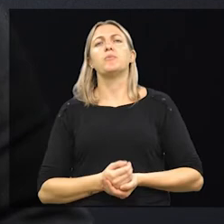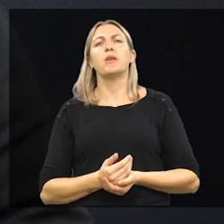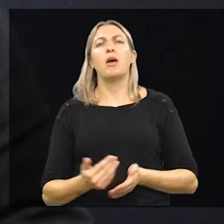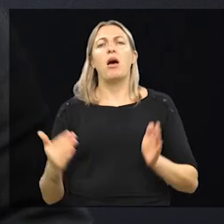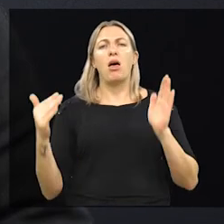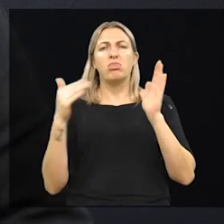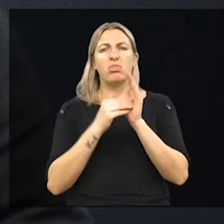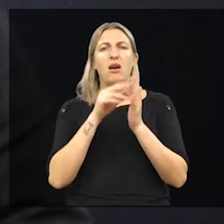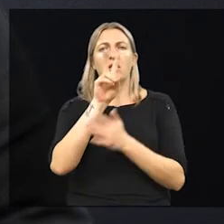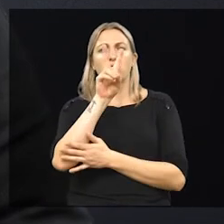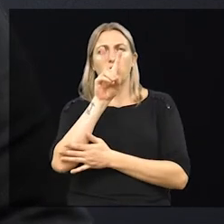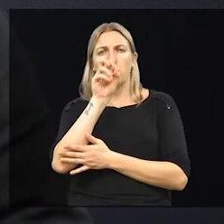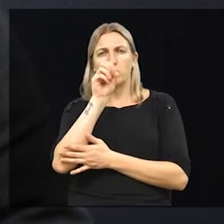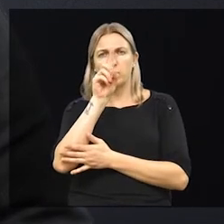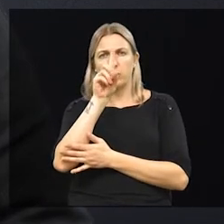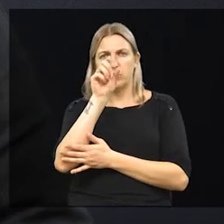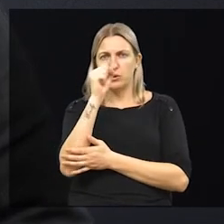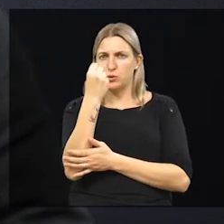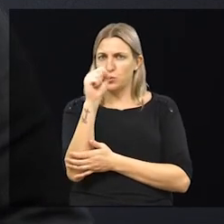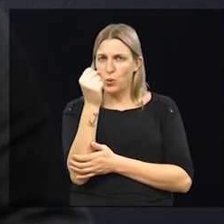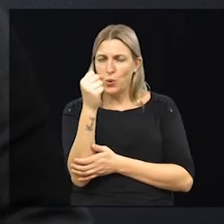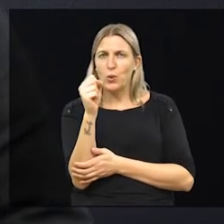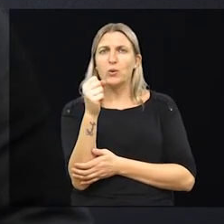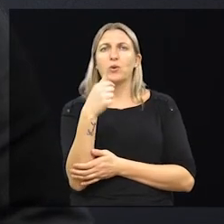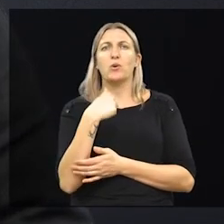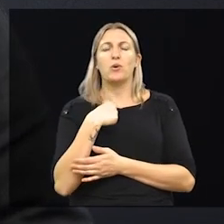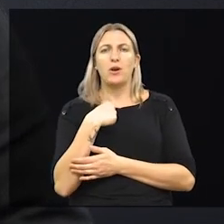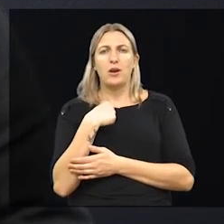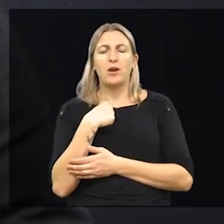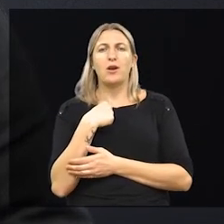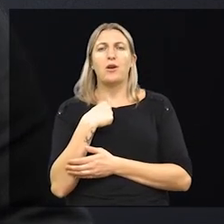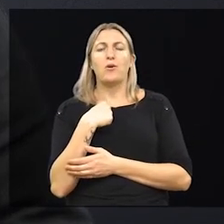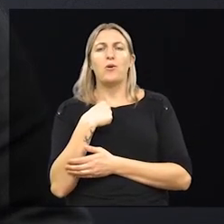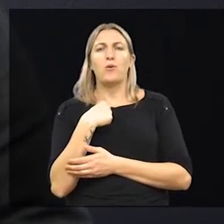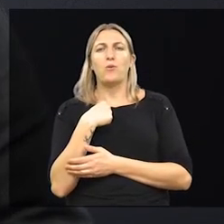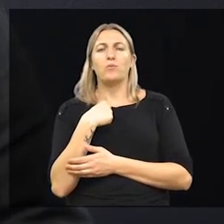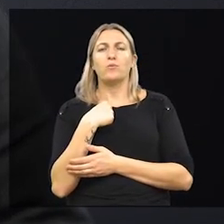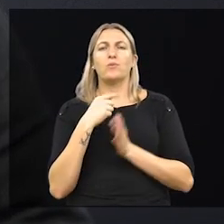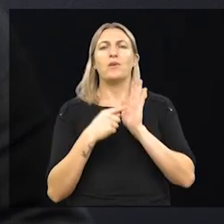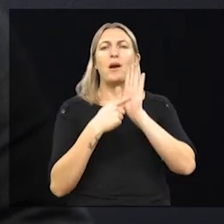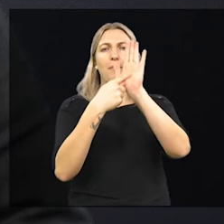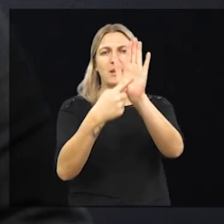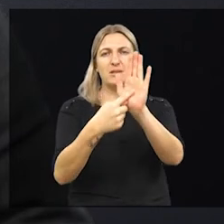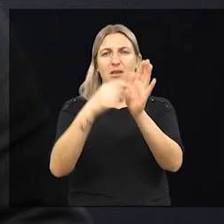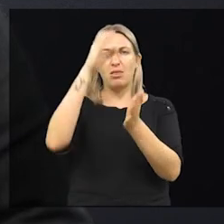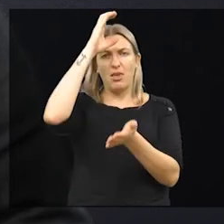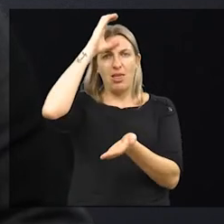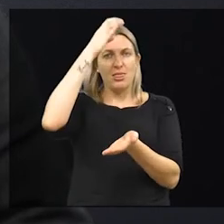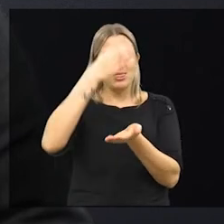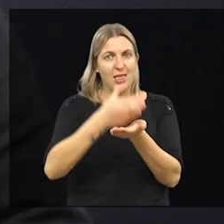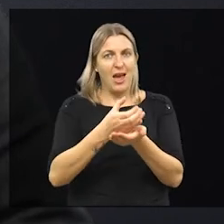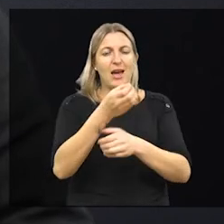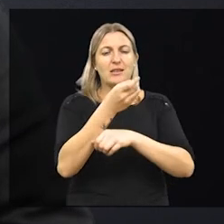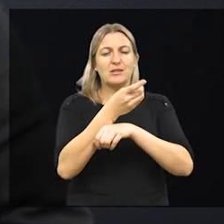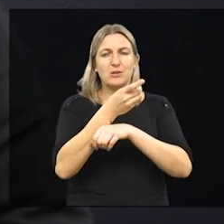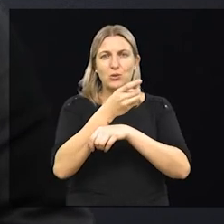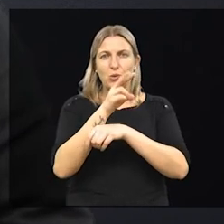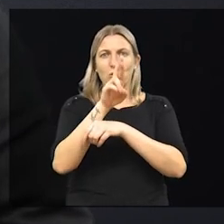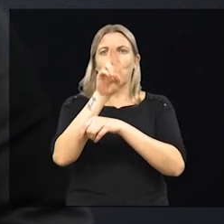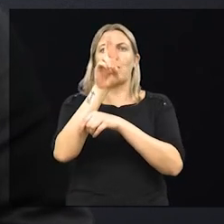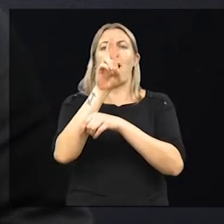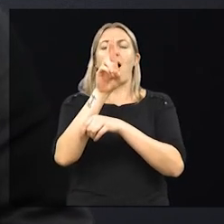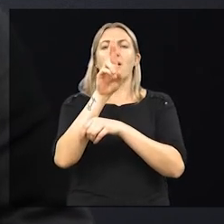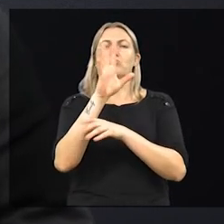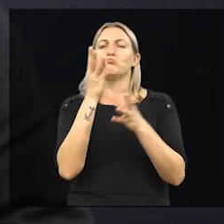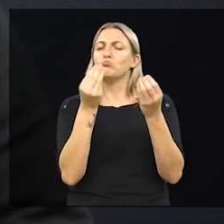2018 onde eu defendi minha tese é também com muito esforço muita dedicação eu não